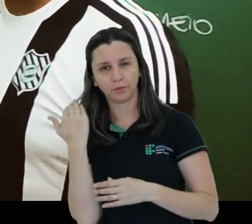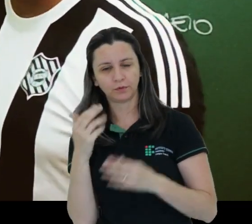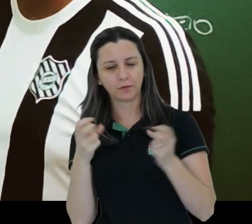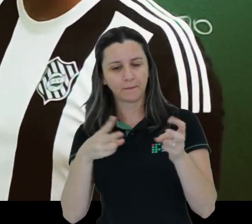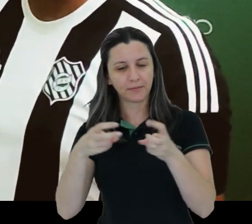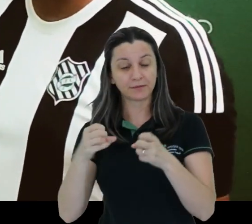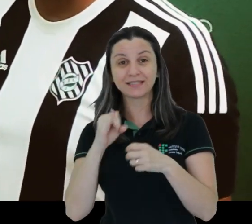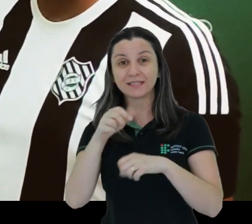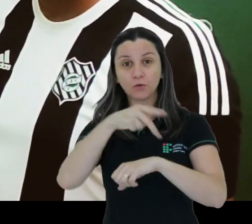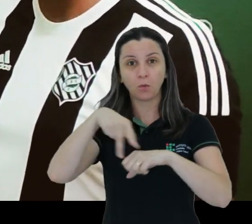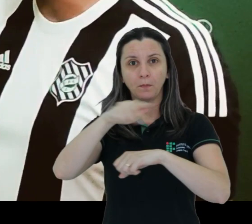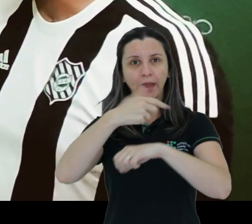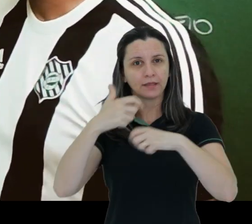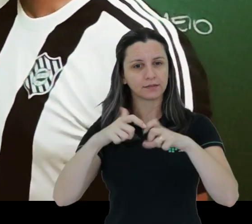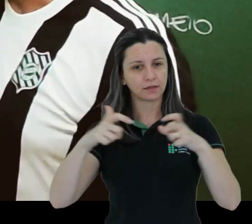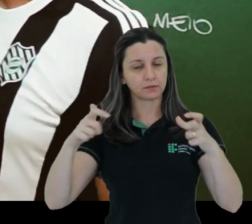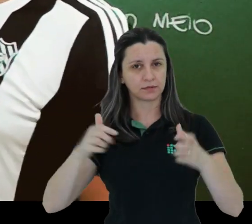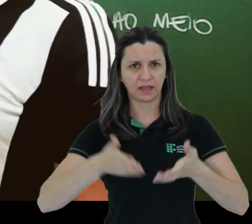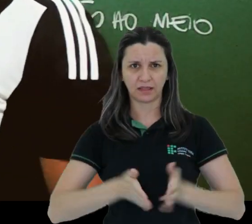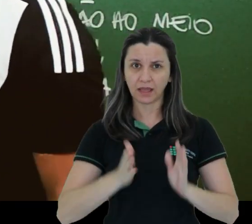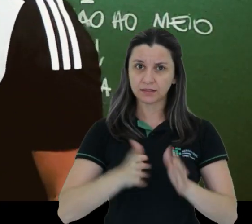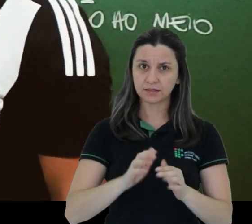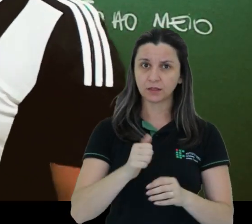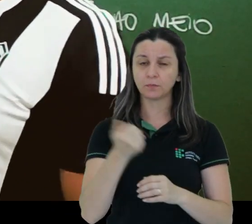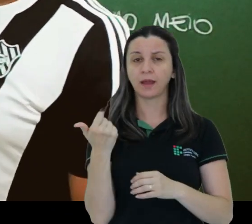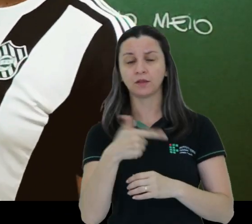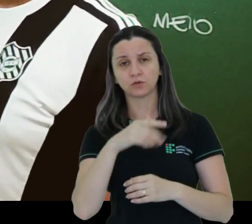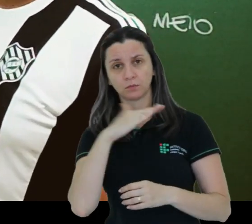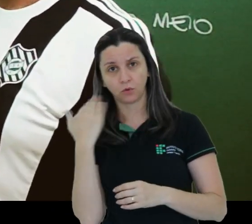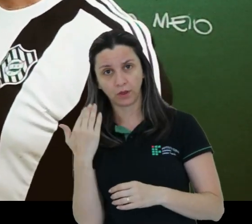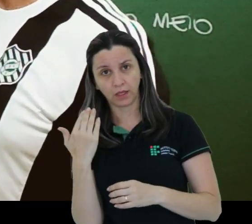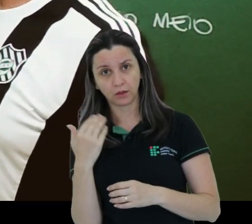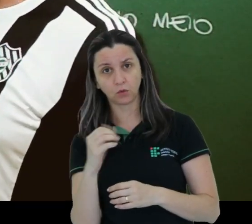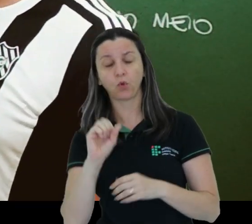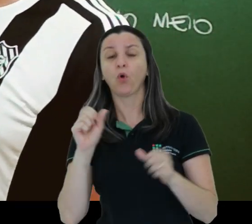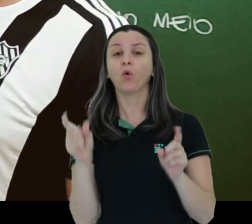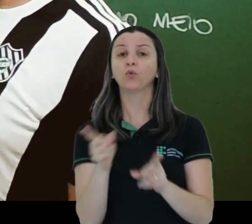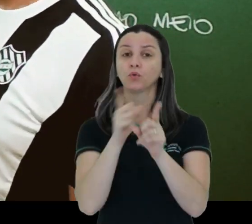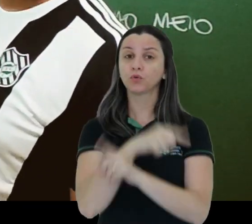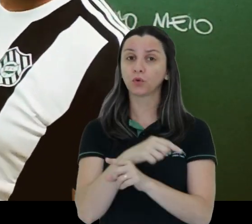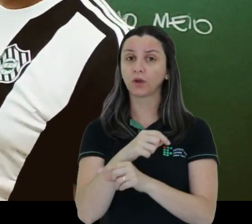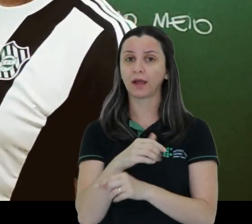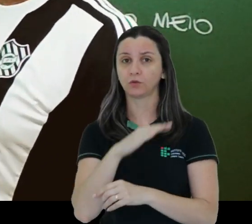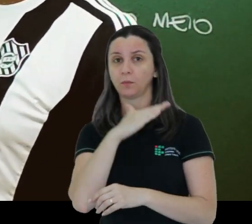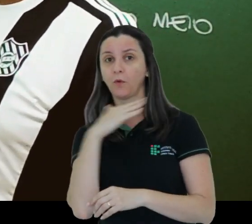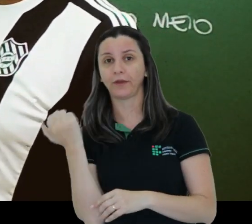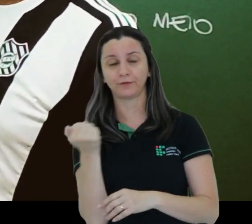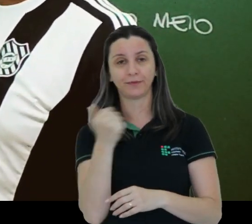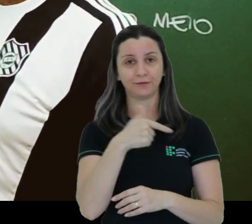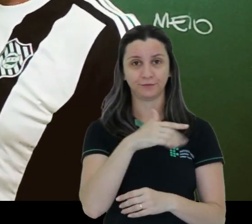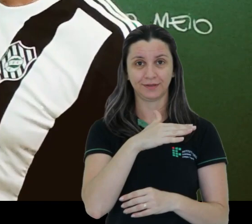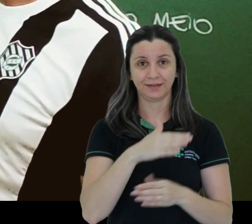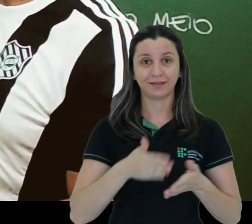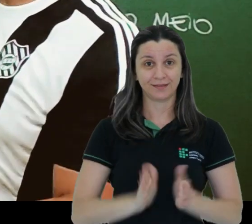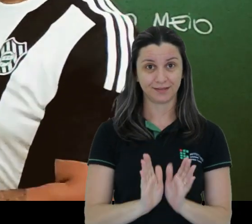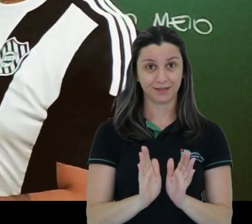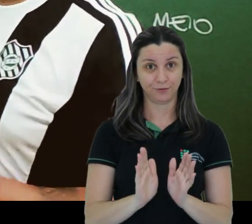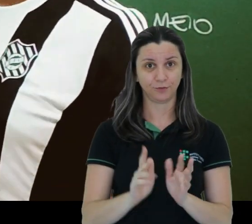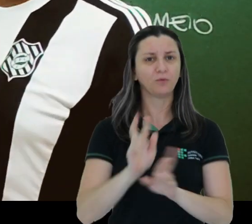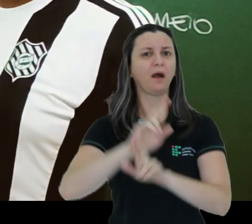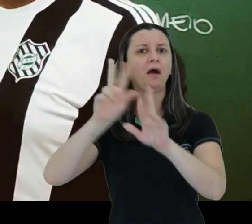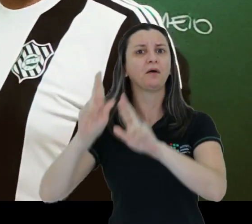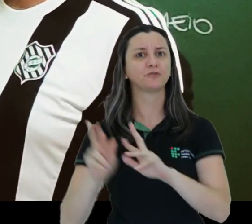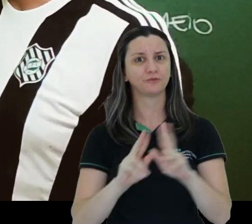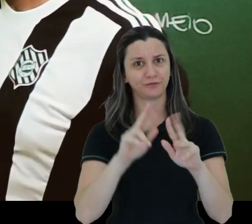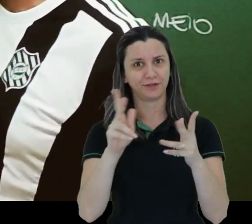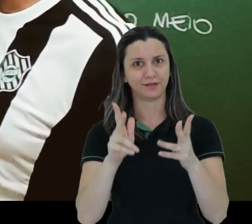consigo perceber se esse país está crescendo. Está nascendo mais do que morrendo? Está morrendo mais do que nascendo? Qual é a